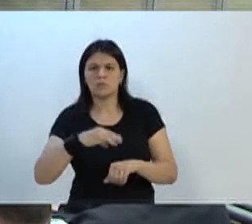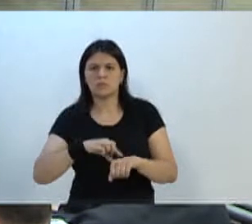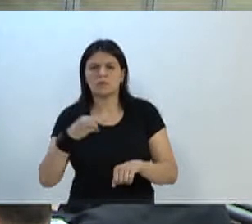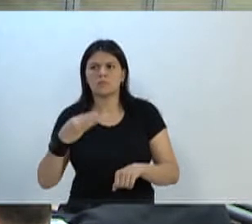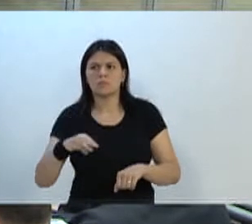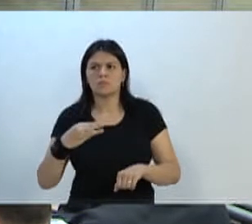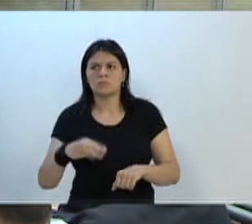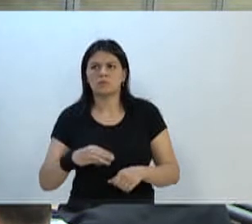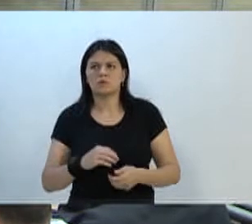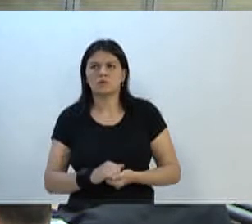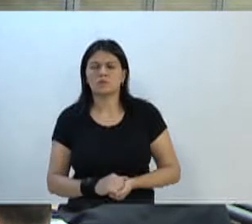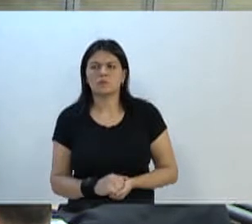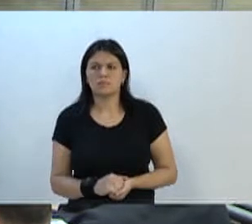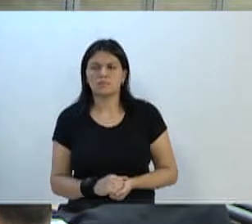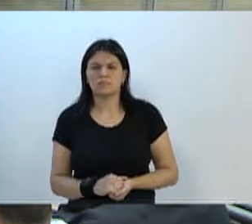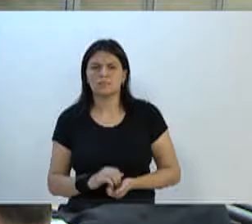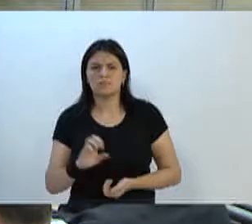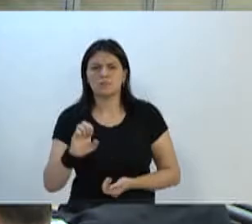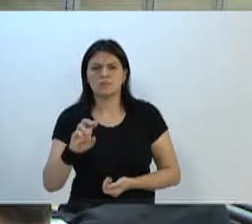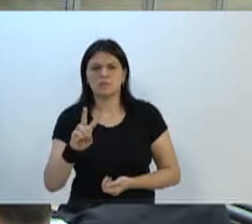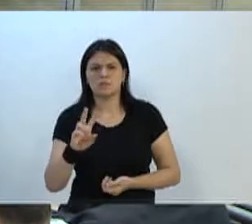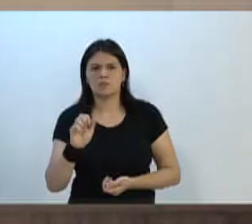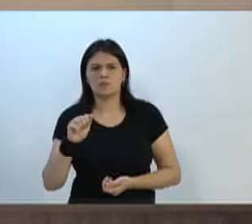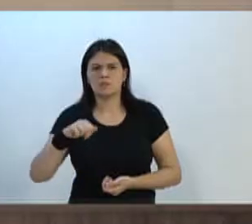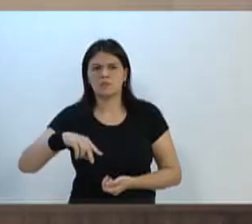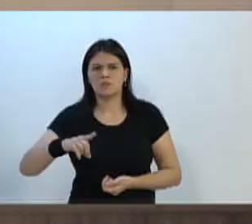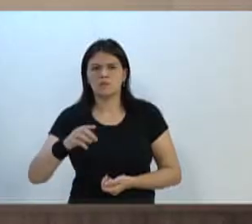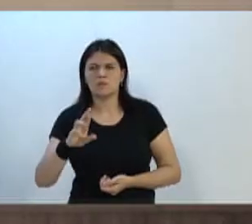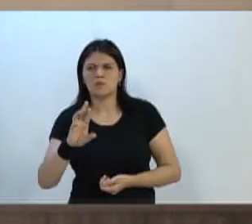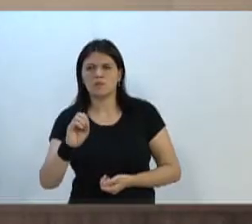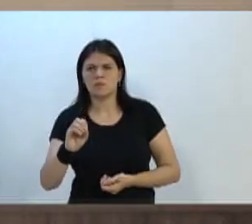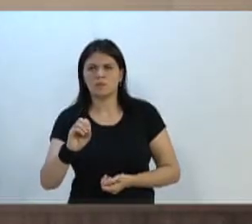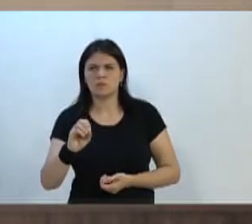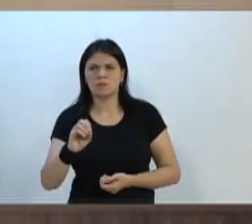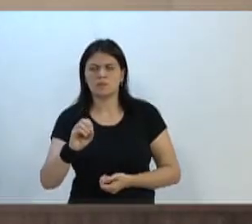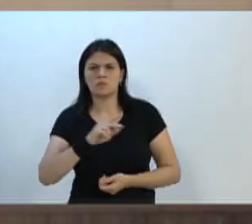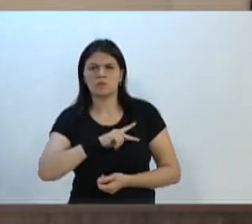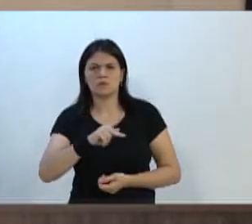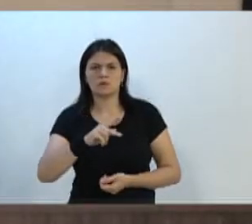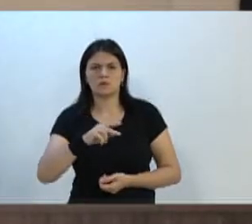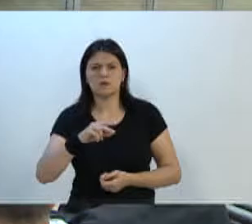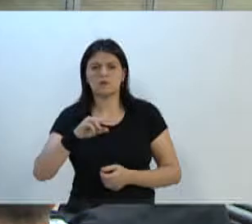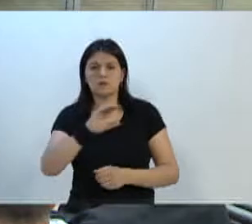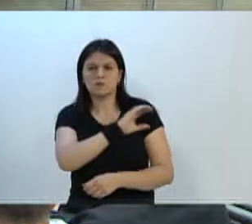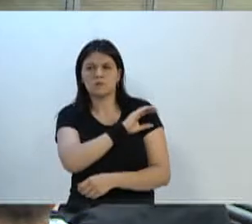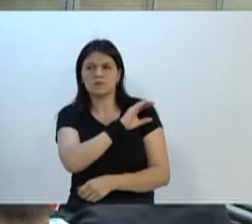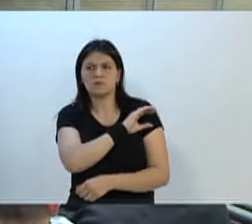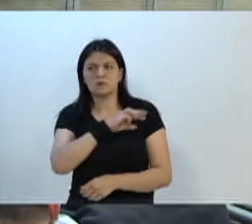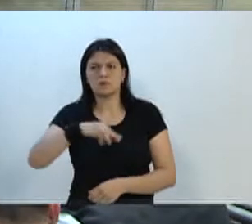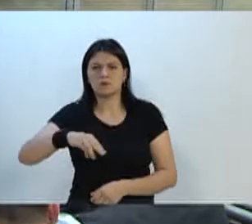minutos Evandro Baron presidente do CEI Martina moretto por favor